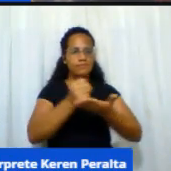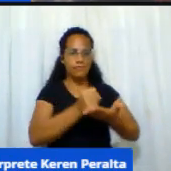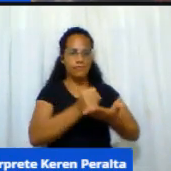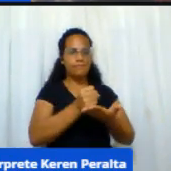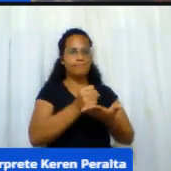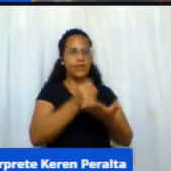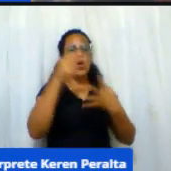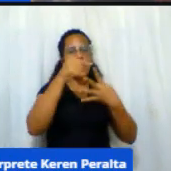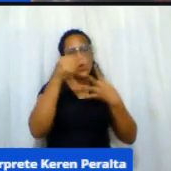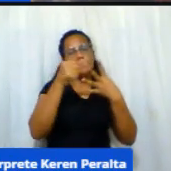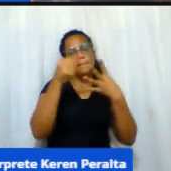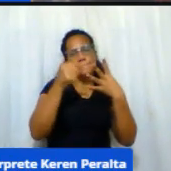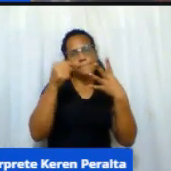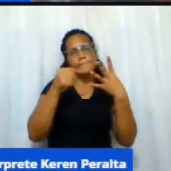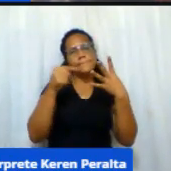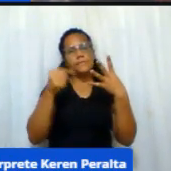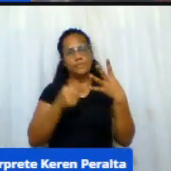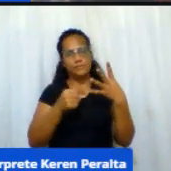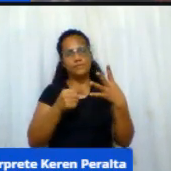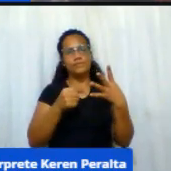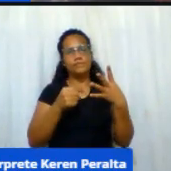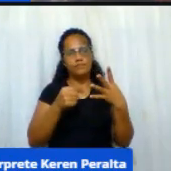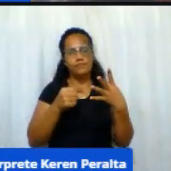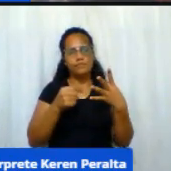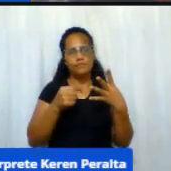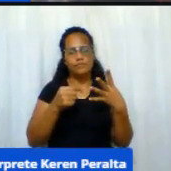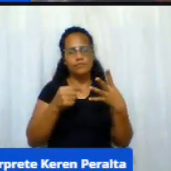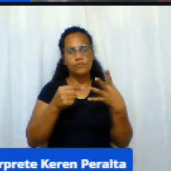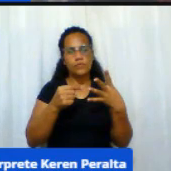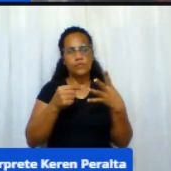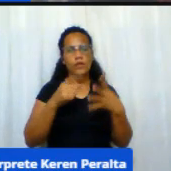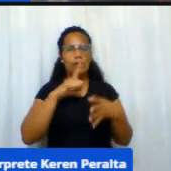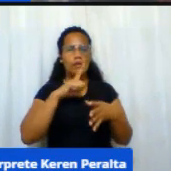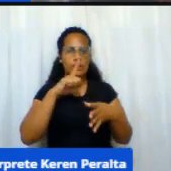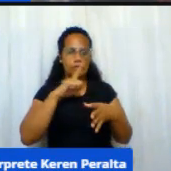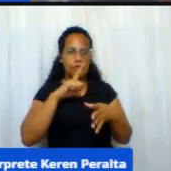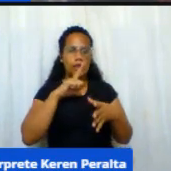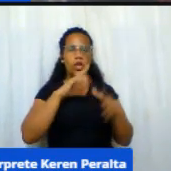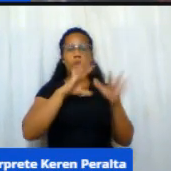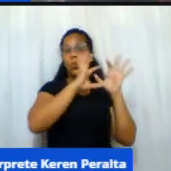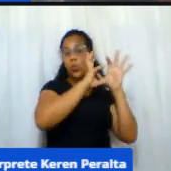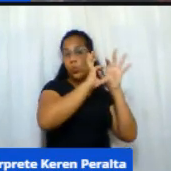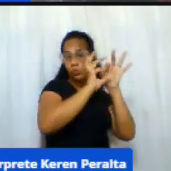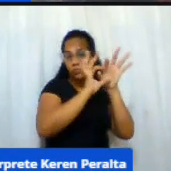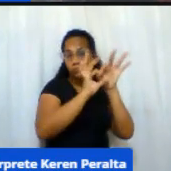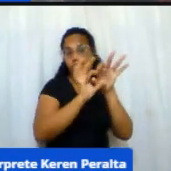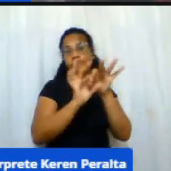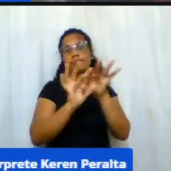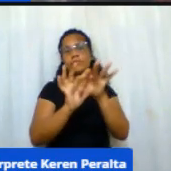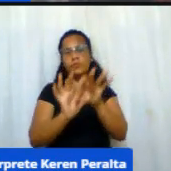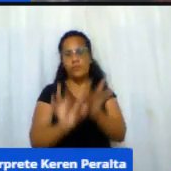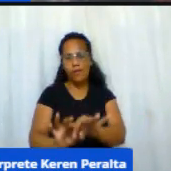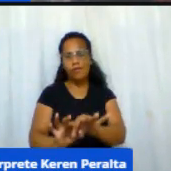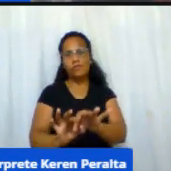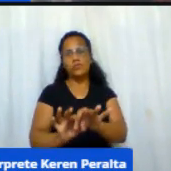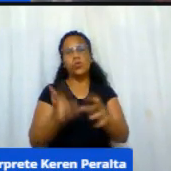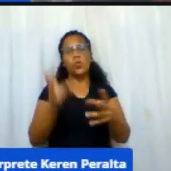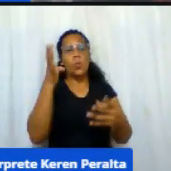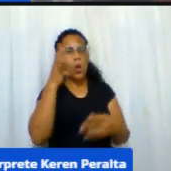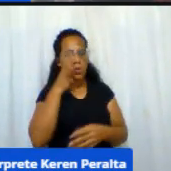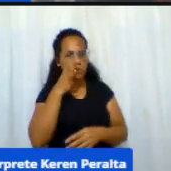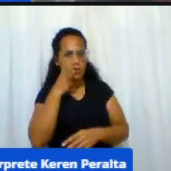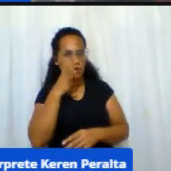em que cada distrator ele tem um sentido, que levanta uma hipótese de aprendizagem do